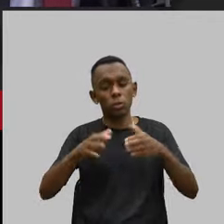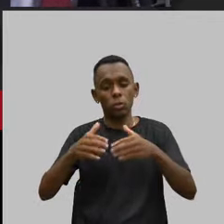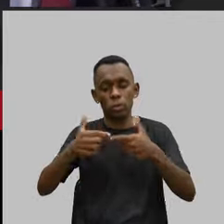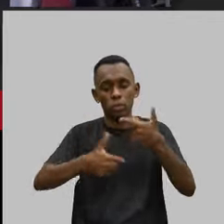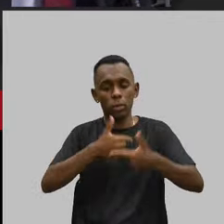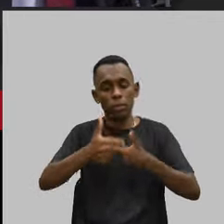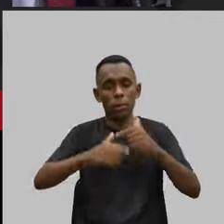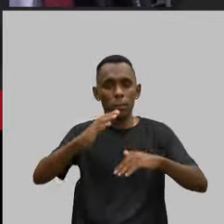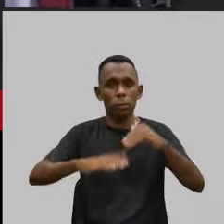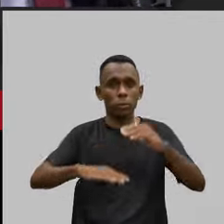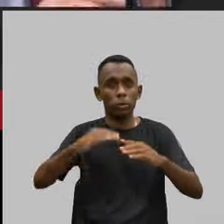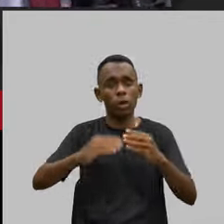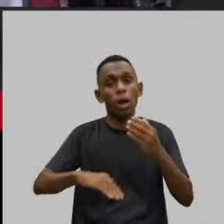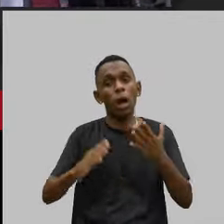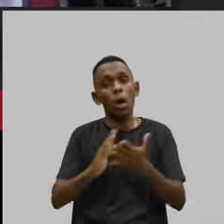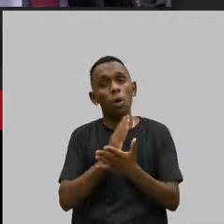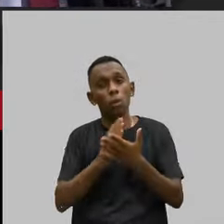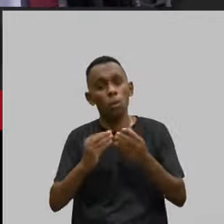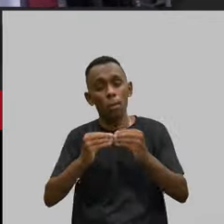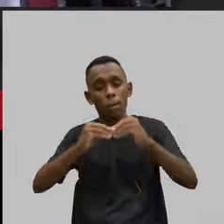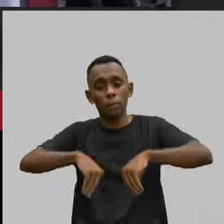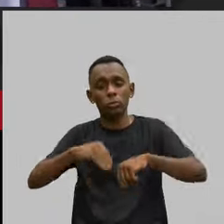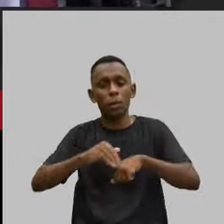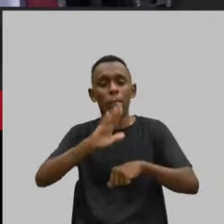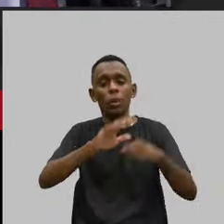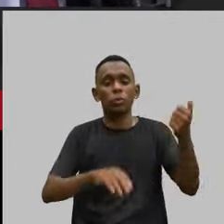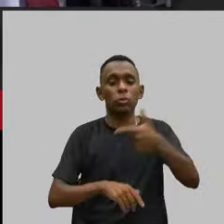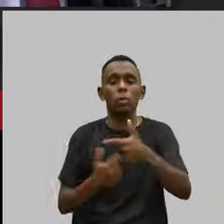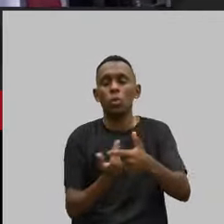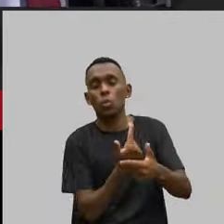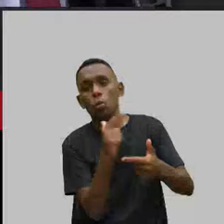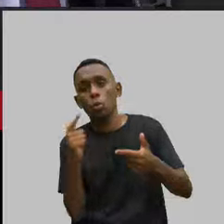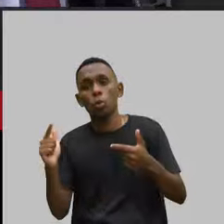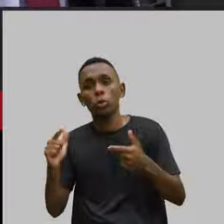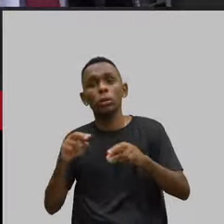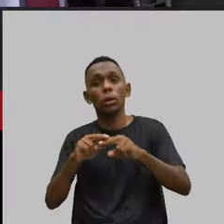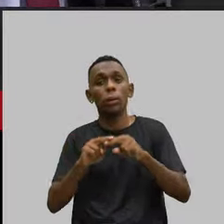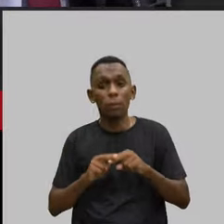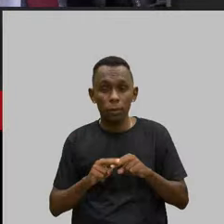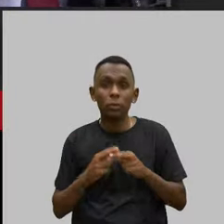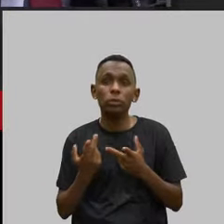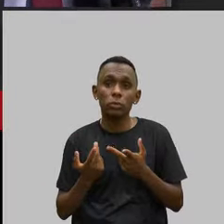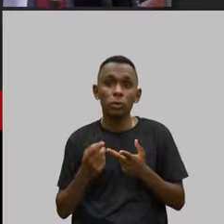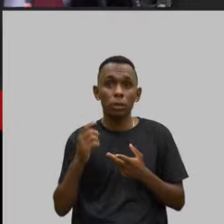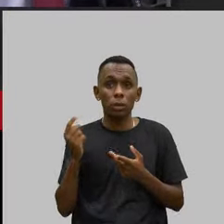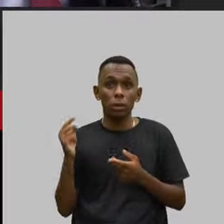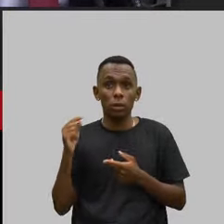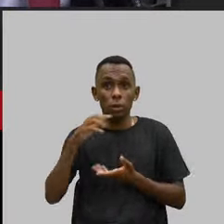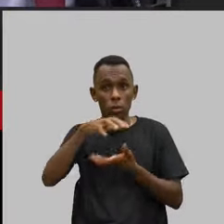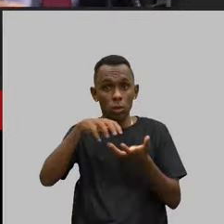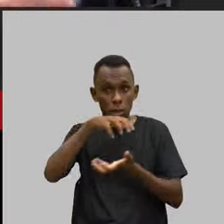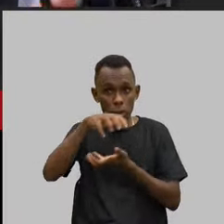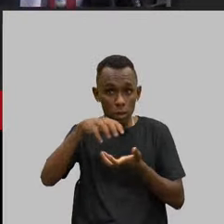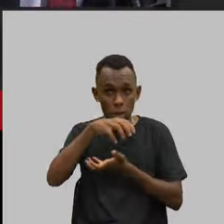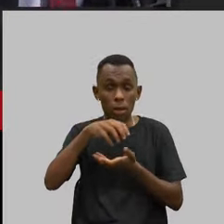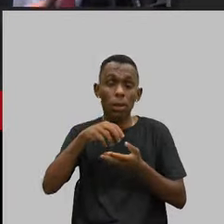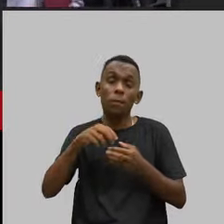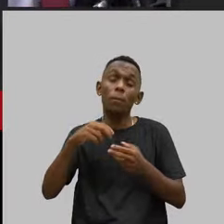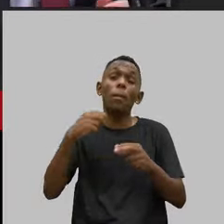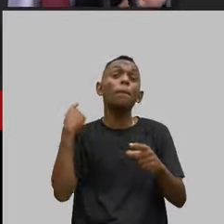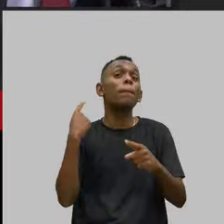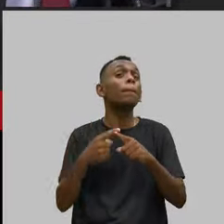que outras então é por isso que nós estamos fazendo esse recorte da Universidade do Estado que somente entrou em greve porque também chegou num ponto